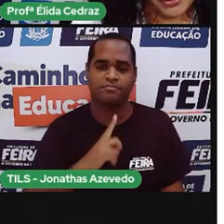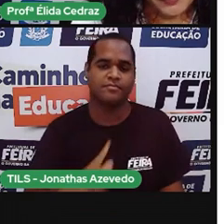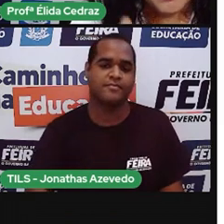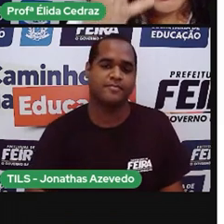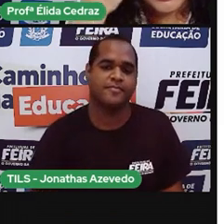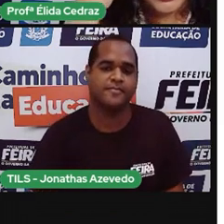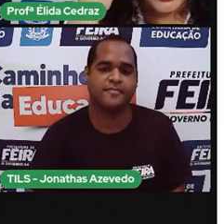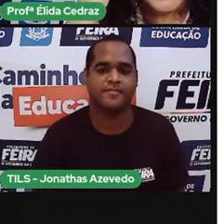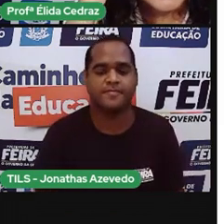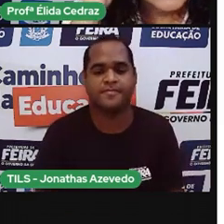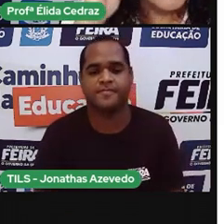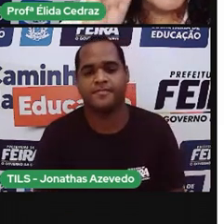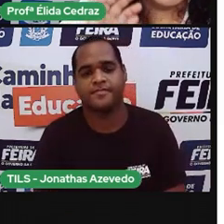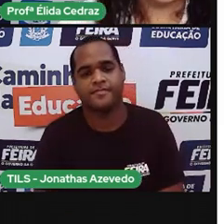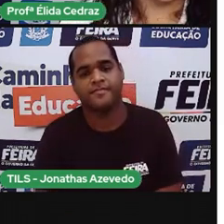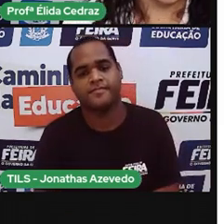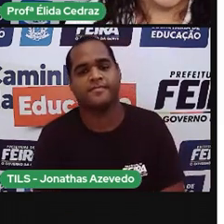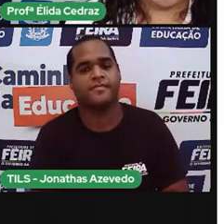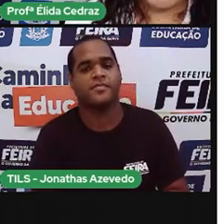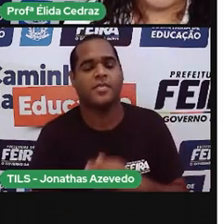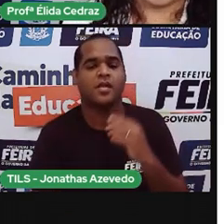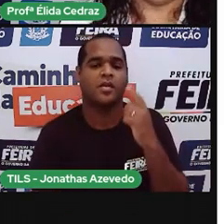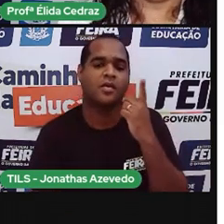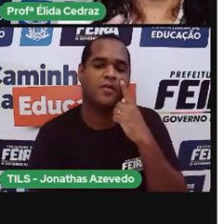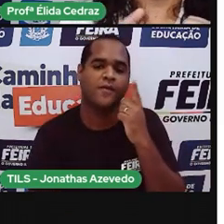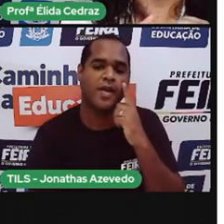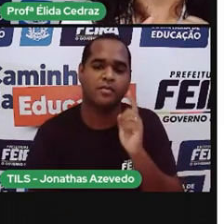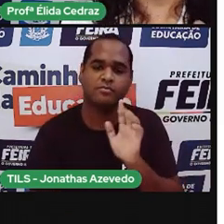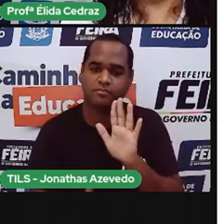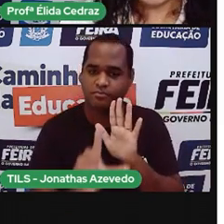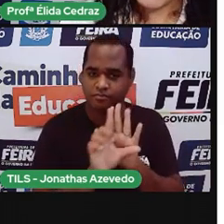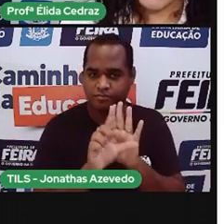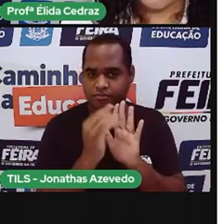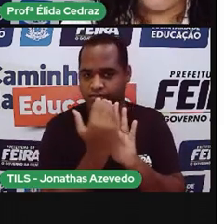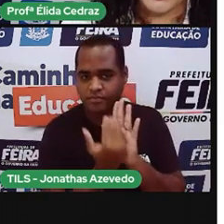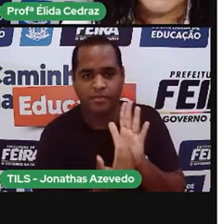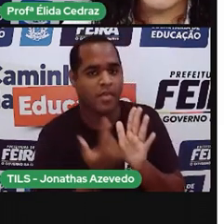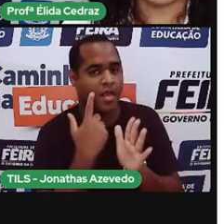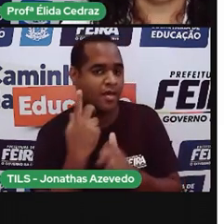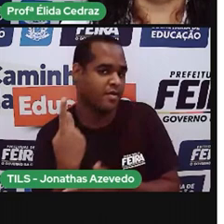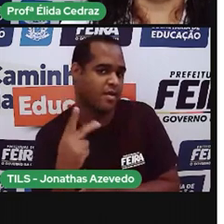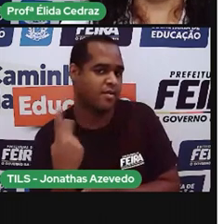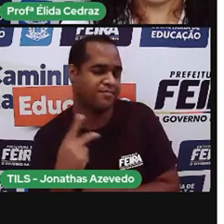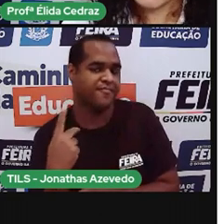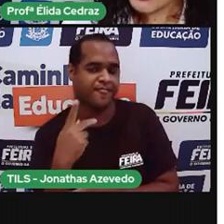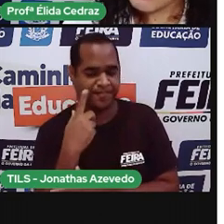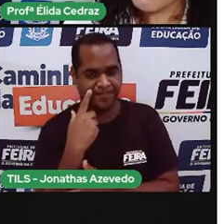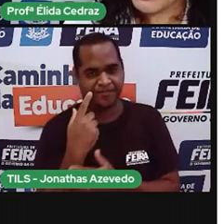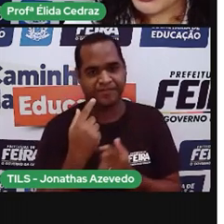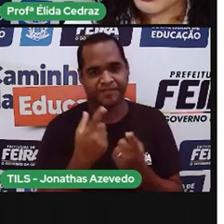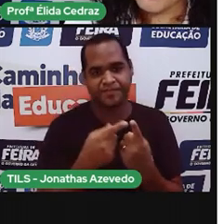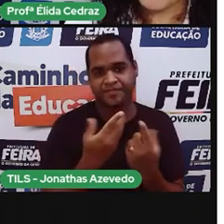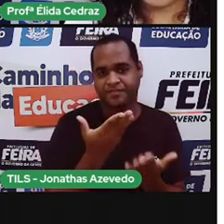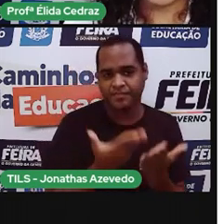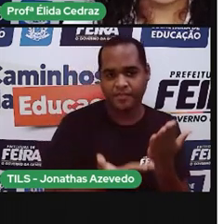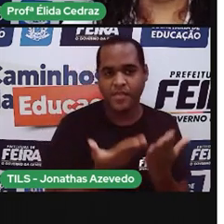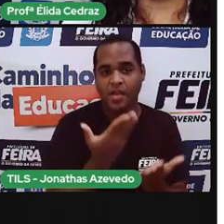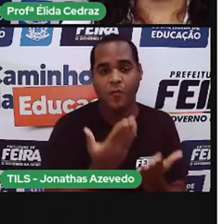Tá bom? Olha só, a lista de Gabriela. 1 quilo de arroz, 1 quilo de